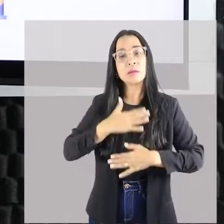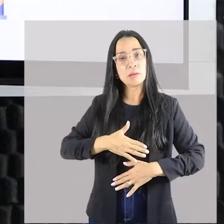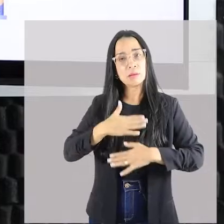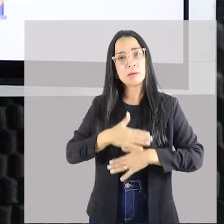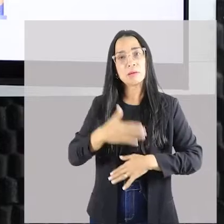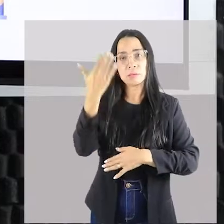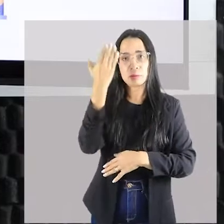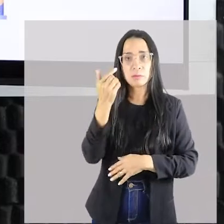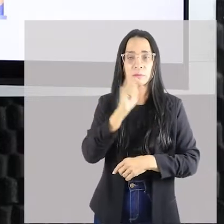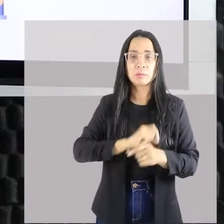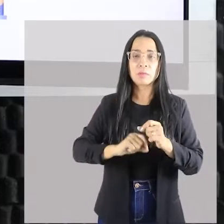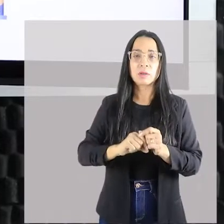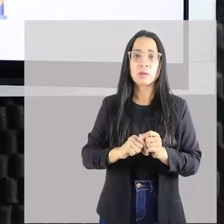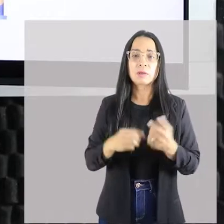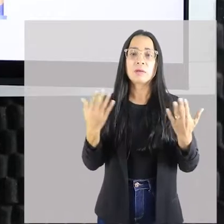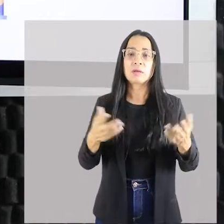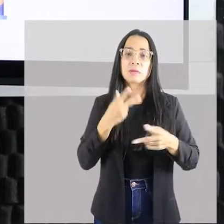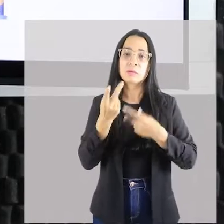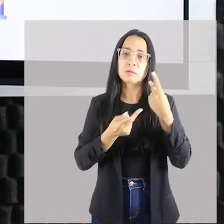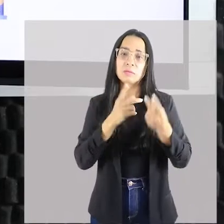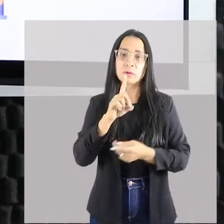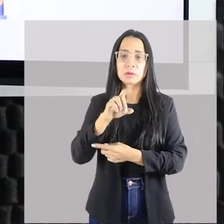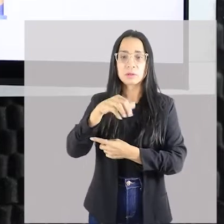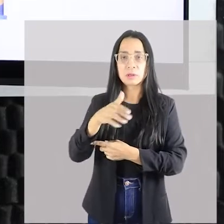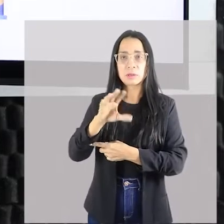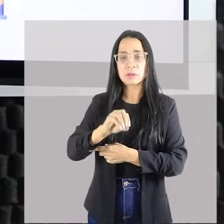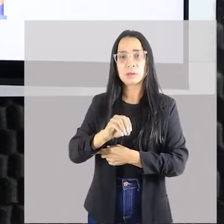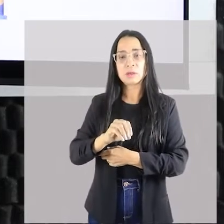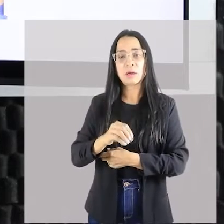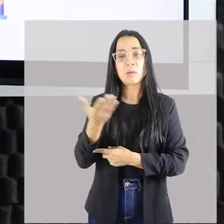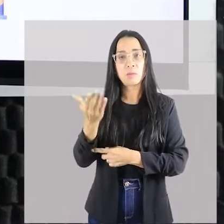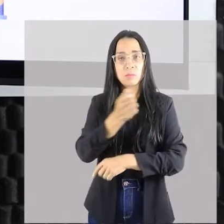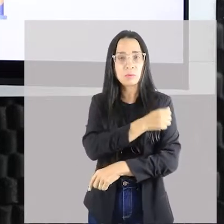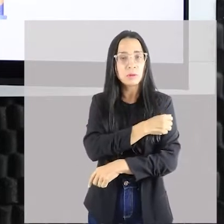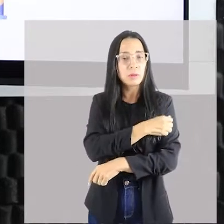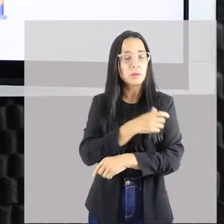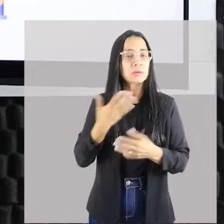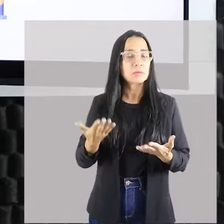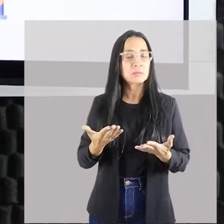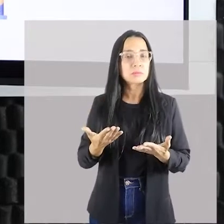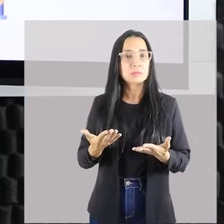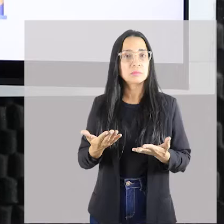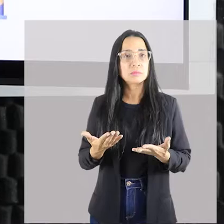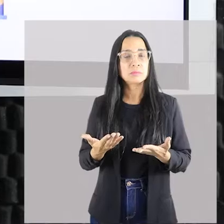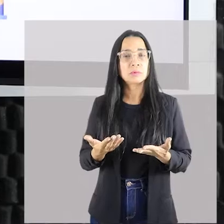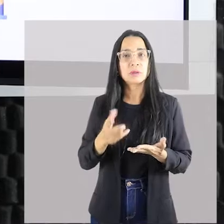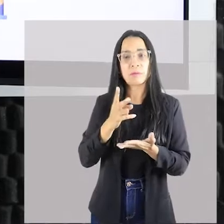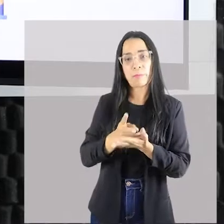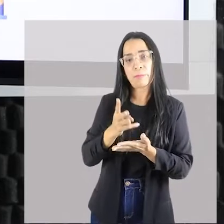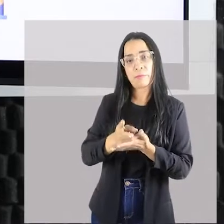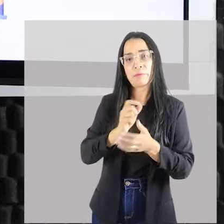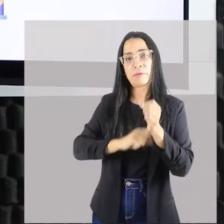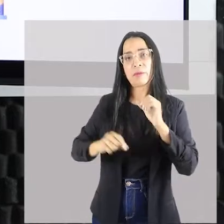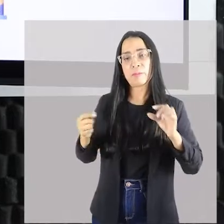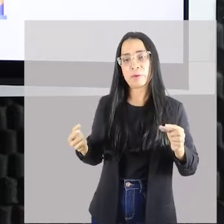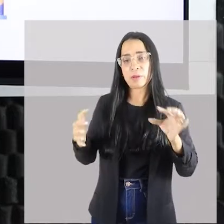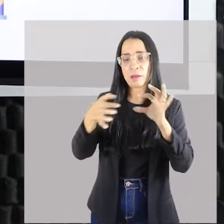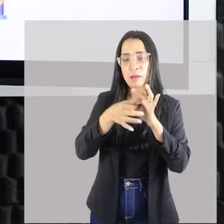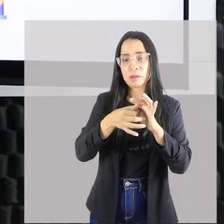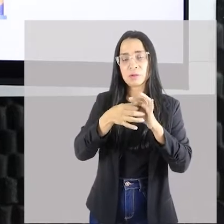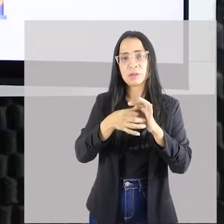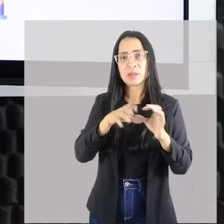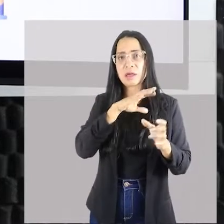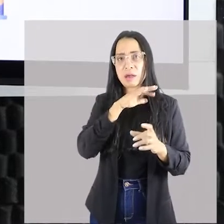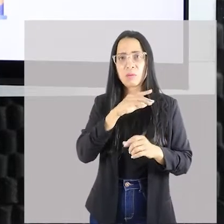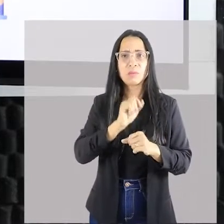gente identificar. Quando a gente fala de deleção, os alunos tendem, né, aí a sempre associar algo ruim.